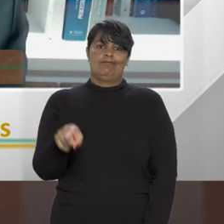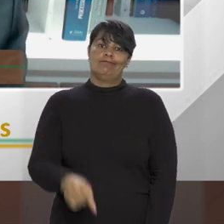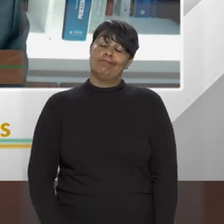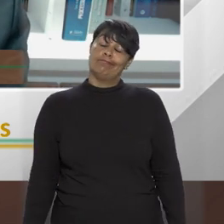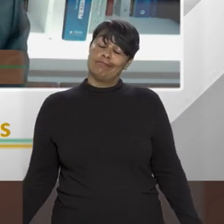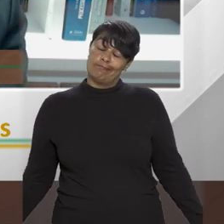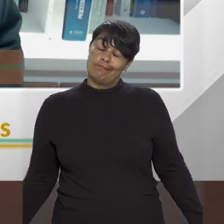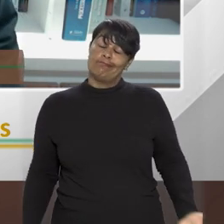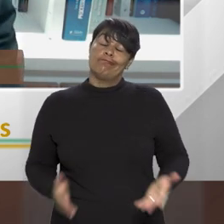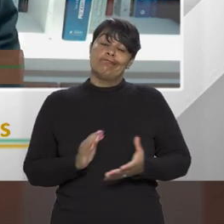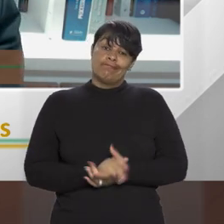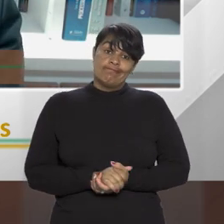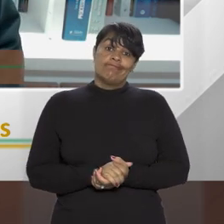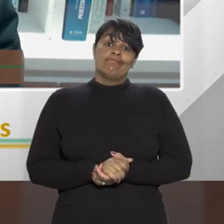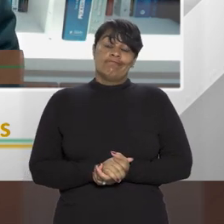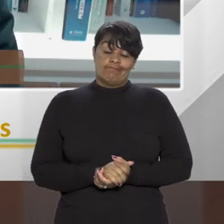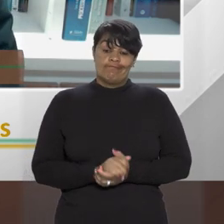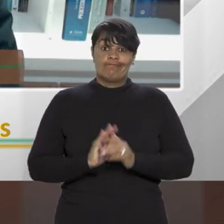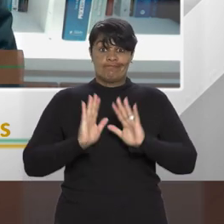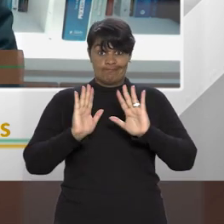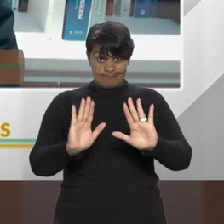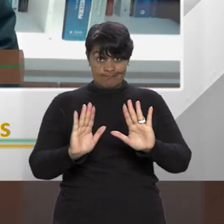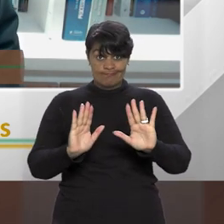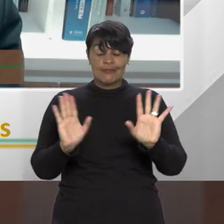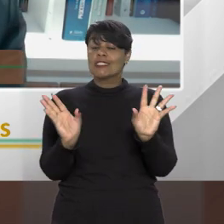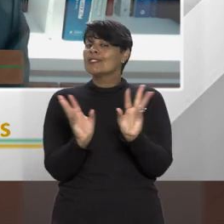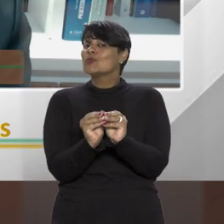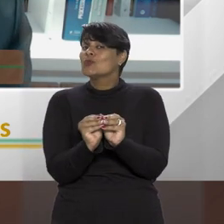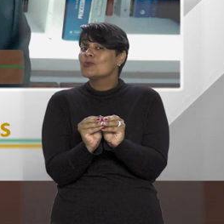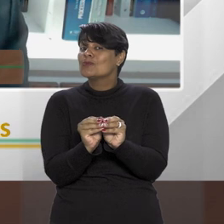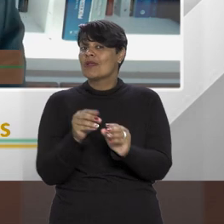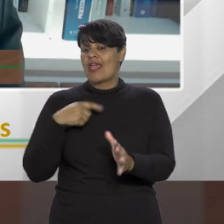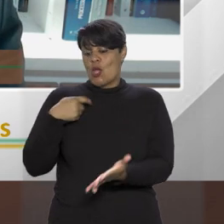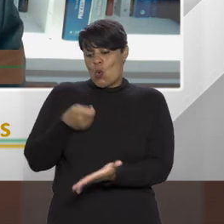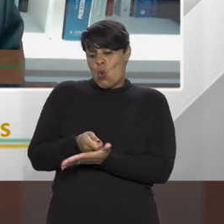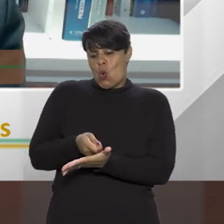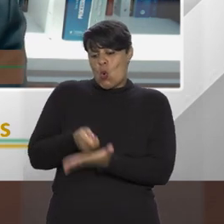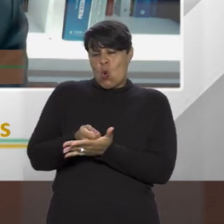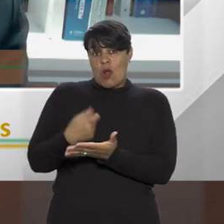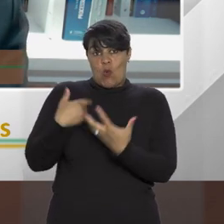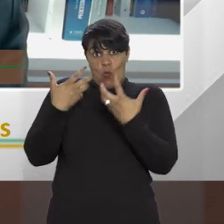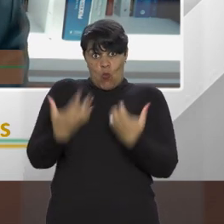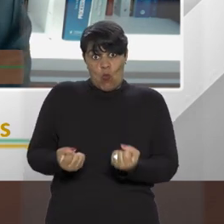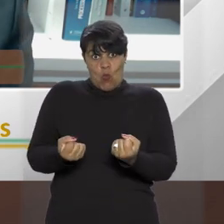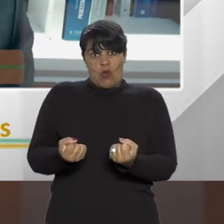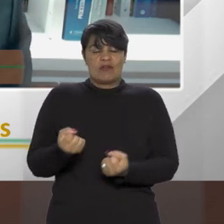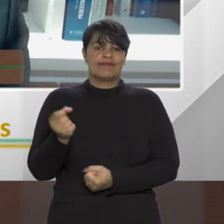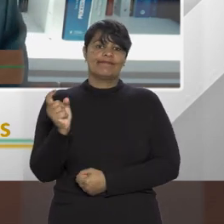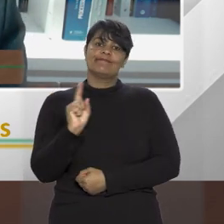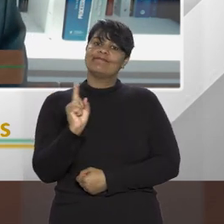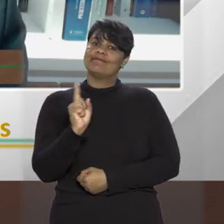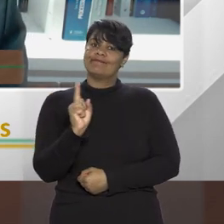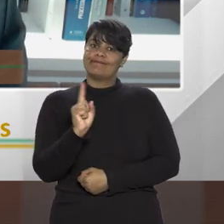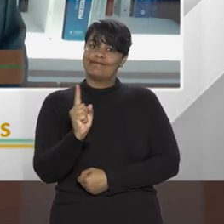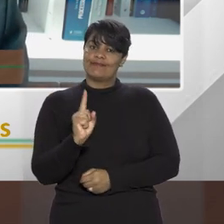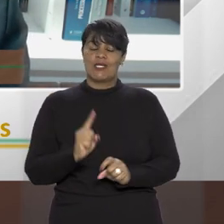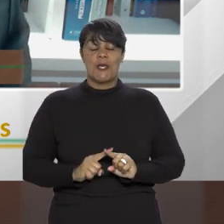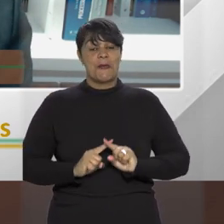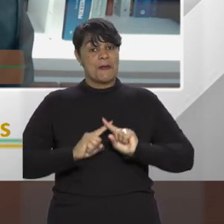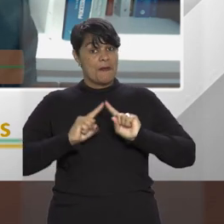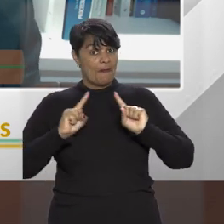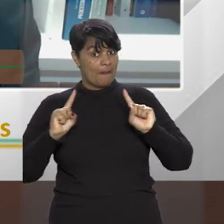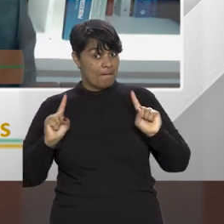aceitar o acordo, mas, a não ser nas hipóteses em que haja as exceções, eu sou obrigado a participar da